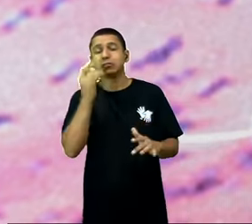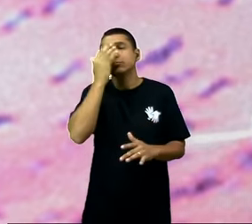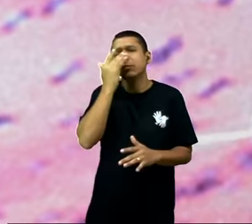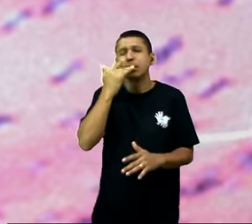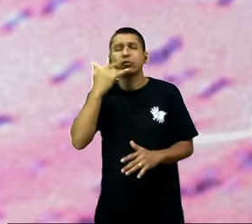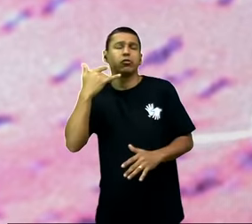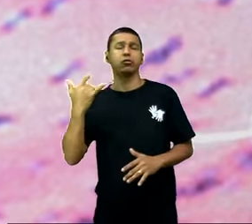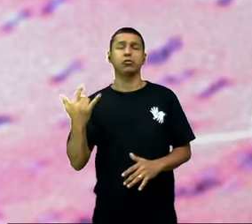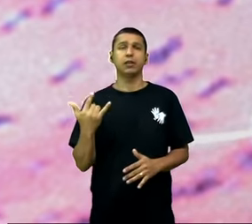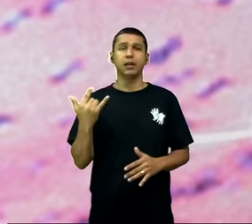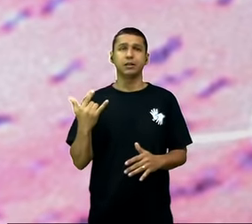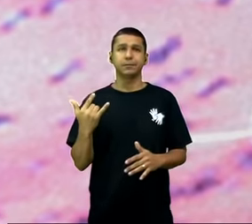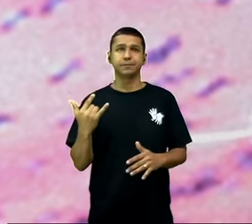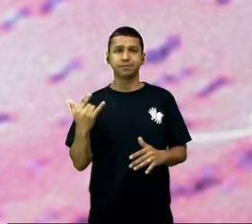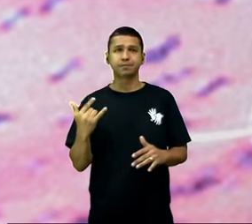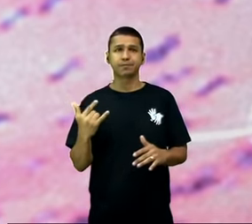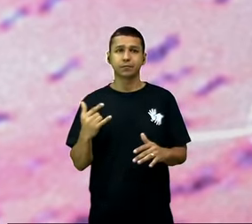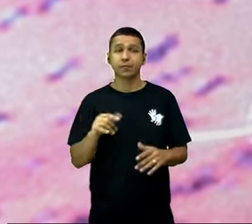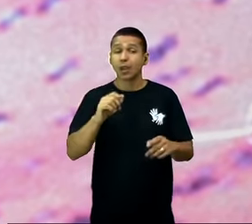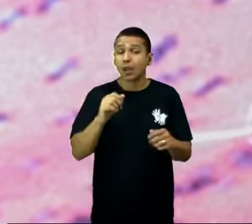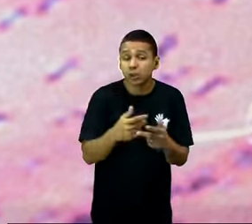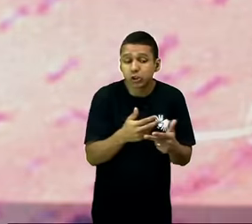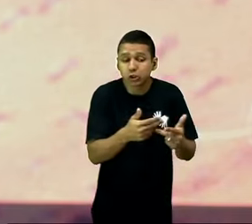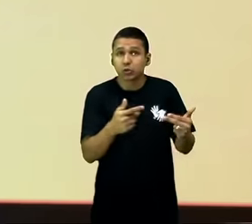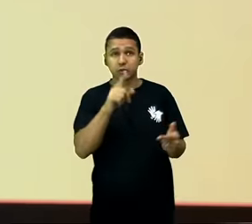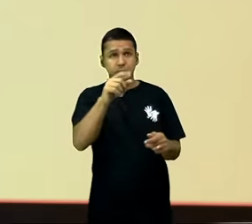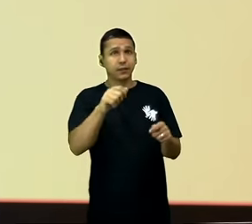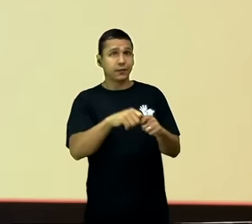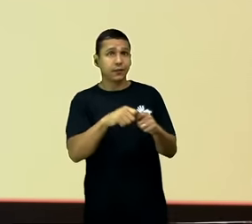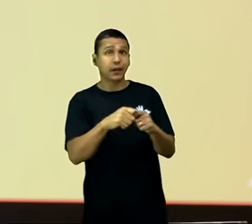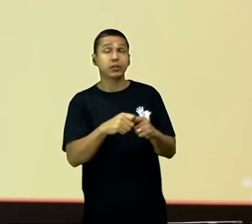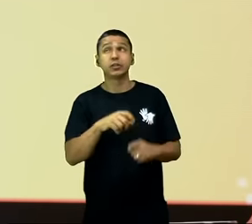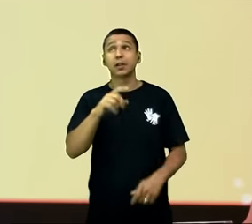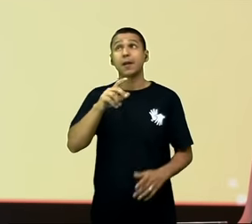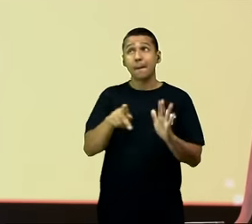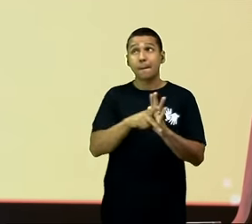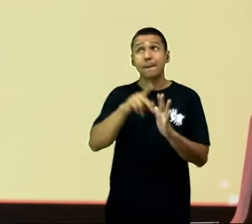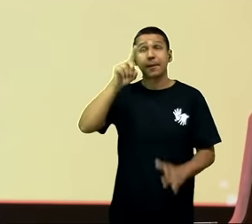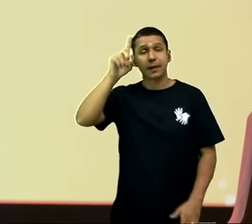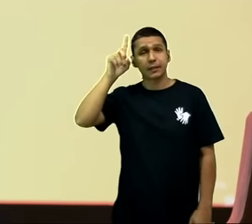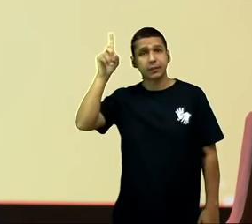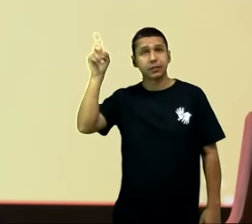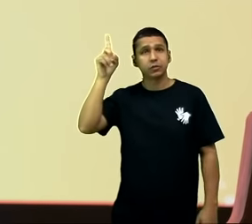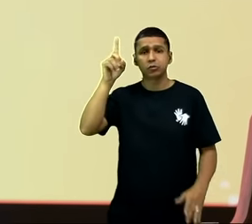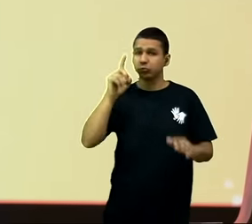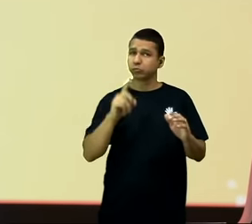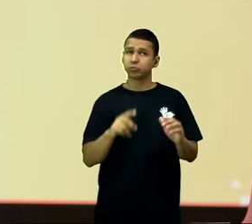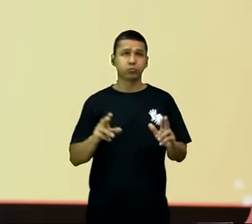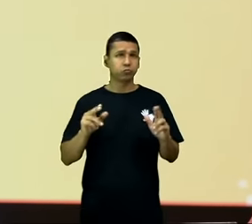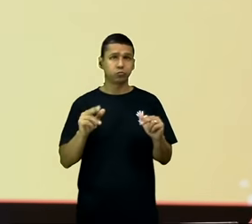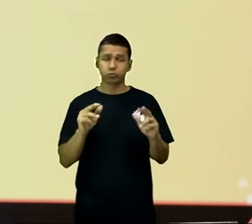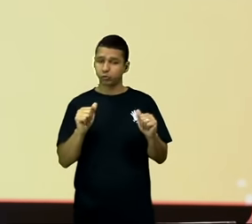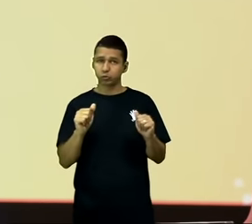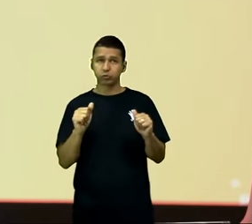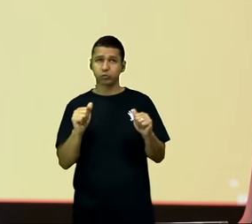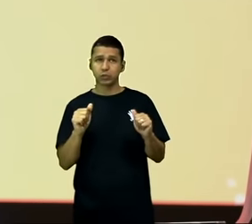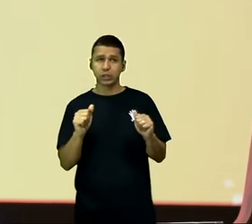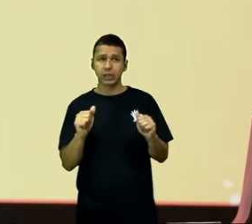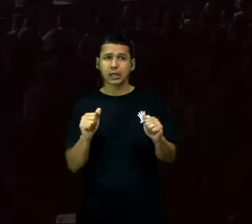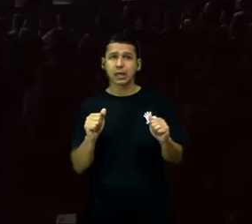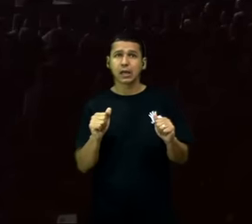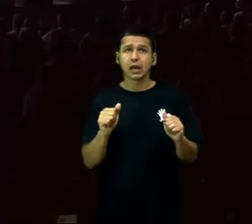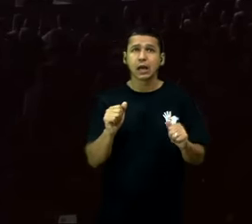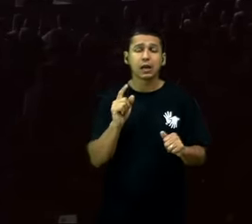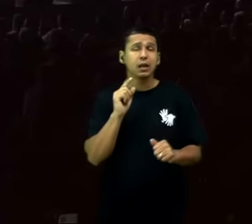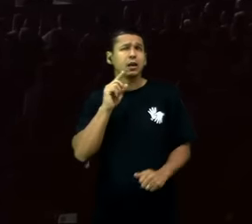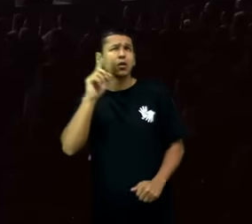As coisas que você faz para Deus, nunca, jamais, devem ocupar o lugar que só pertence